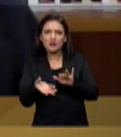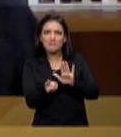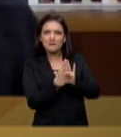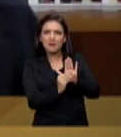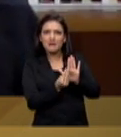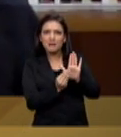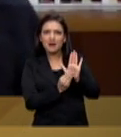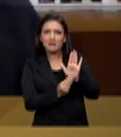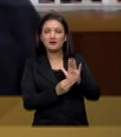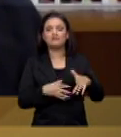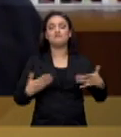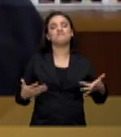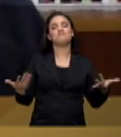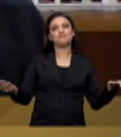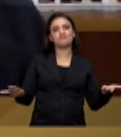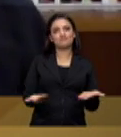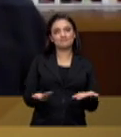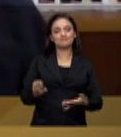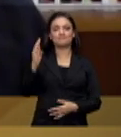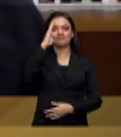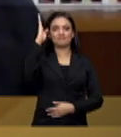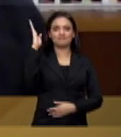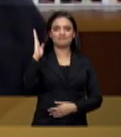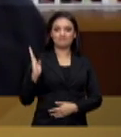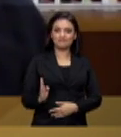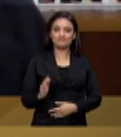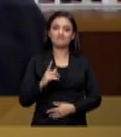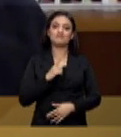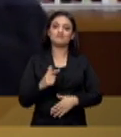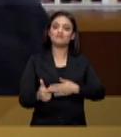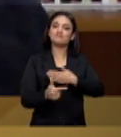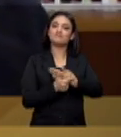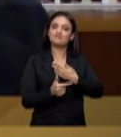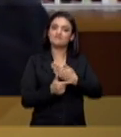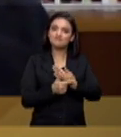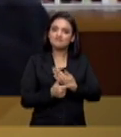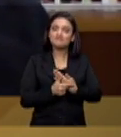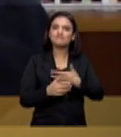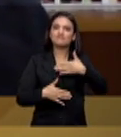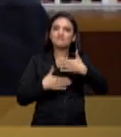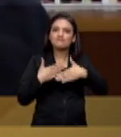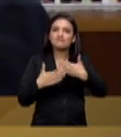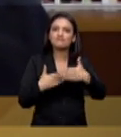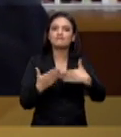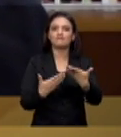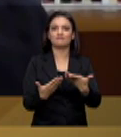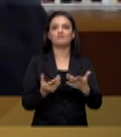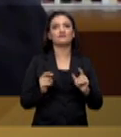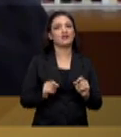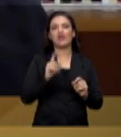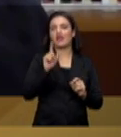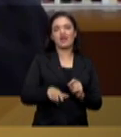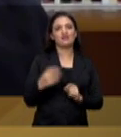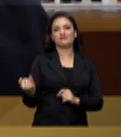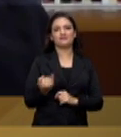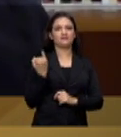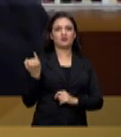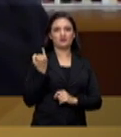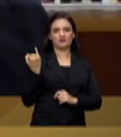momento brasileiro, esse papel construtivo e propositivo é o mais